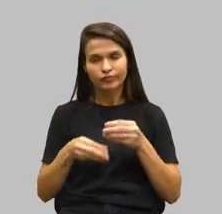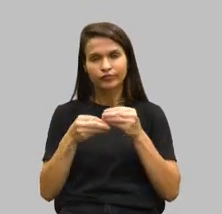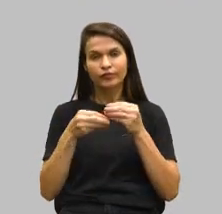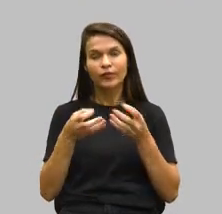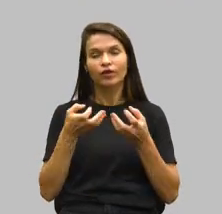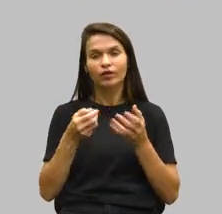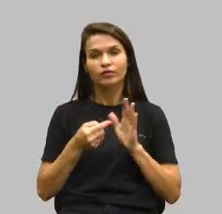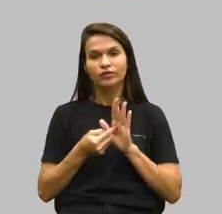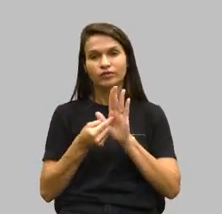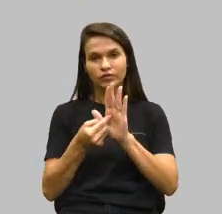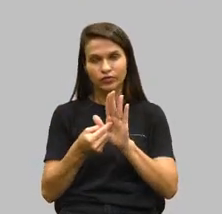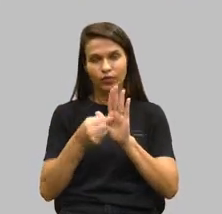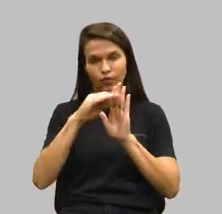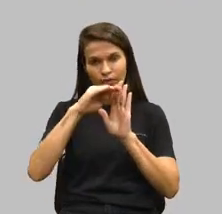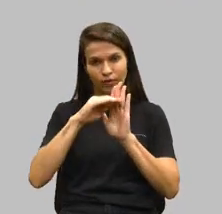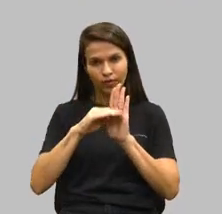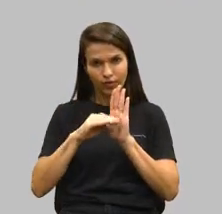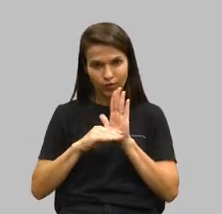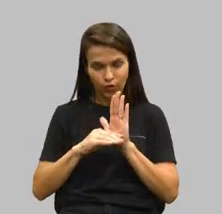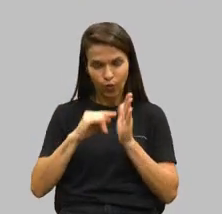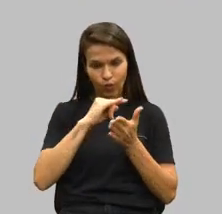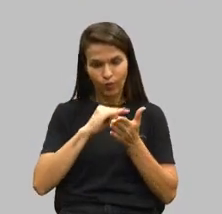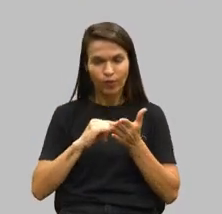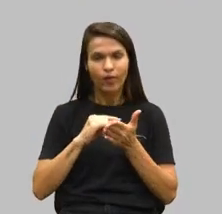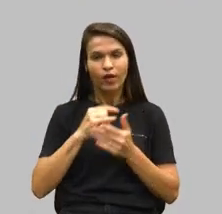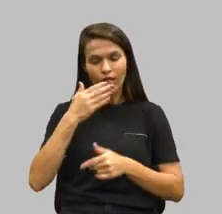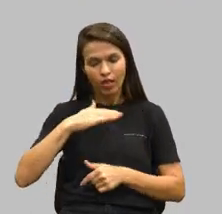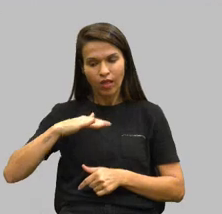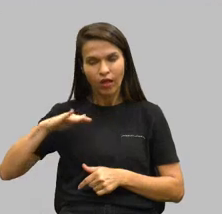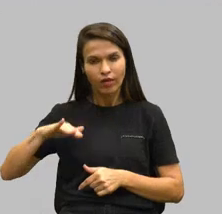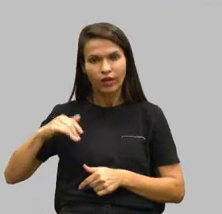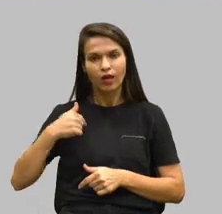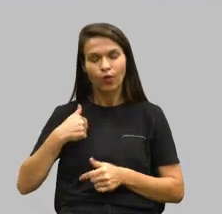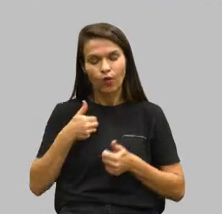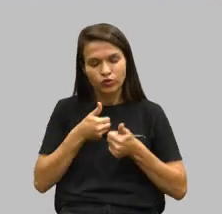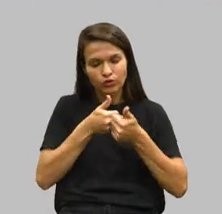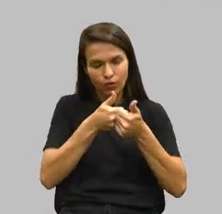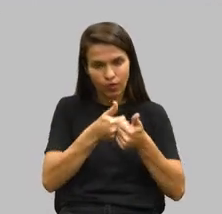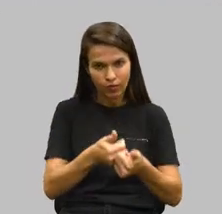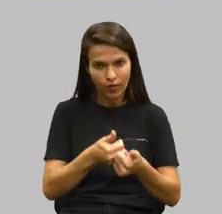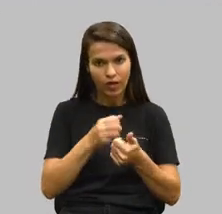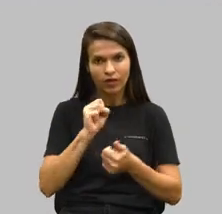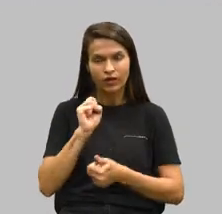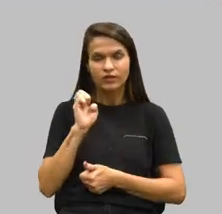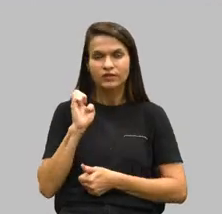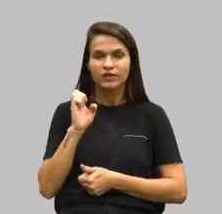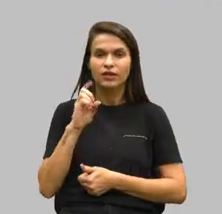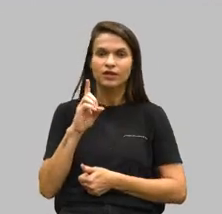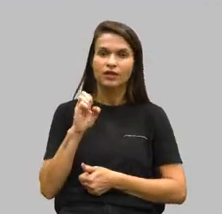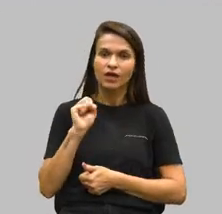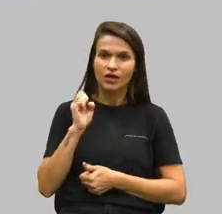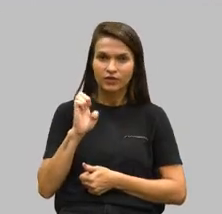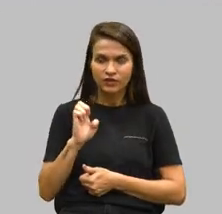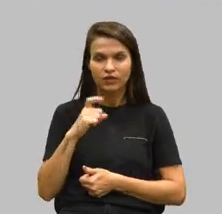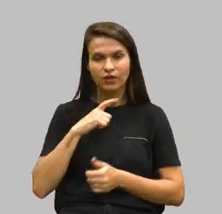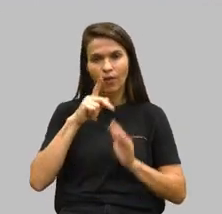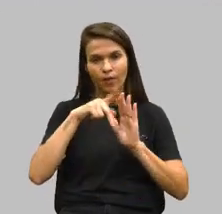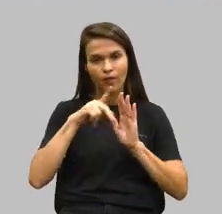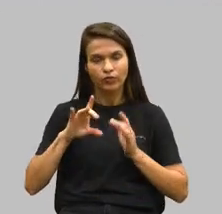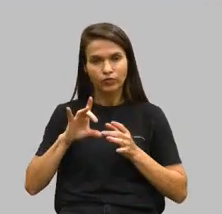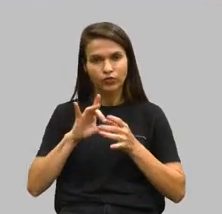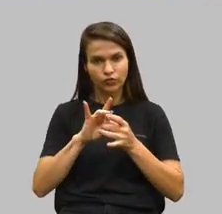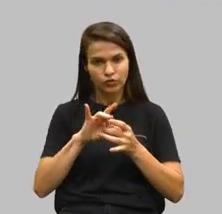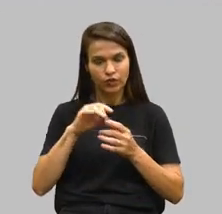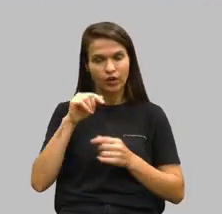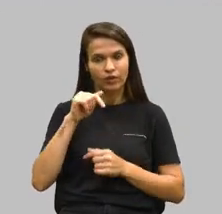destaque na pauta da primeira infância né Eh estou acompanhando a cedes também nessa pauta nós temos projetos conjuntos aqui